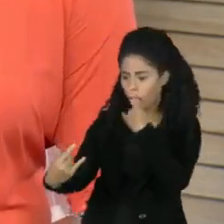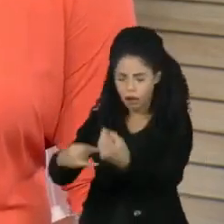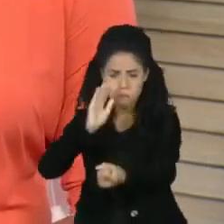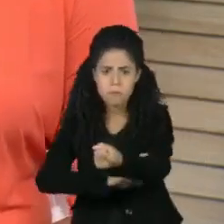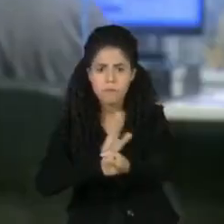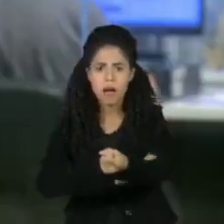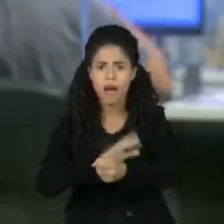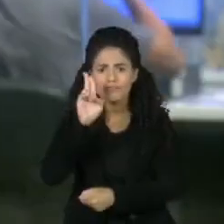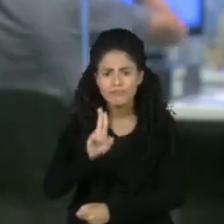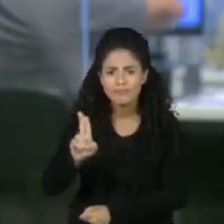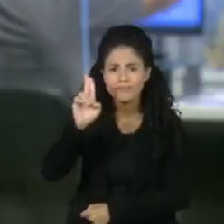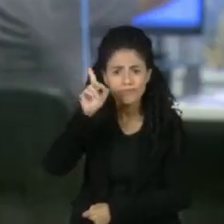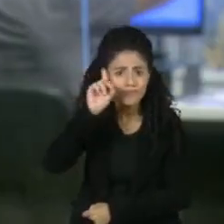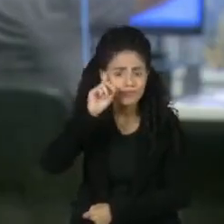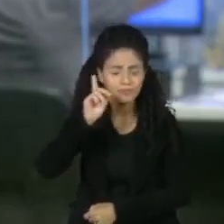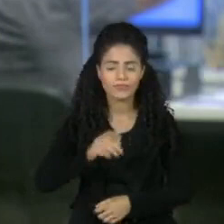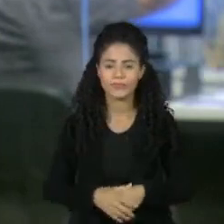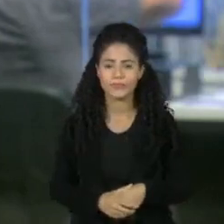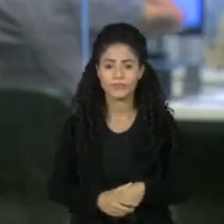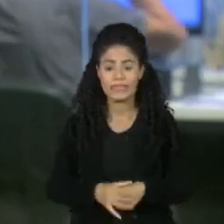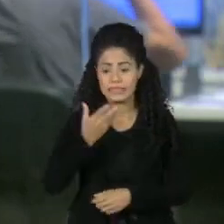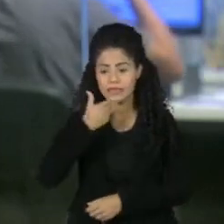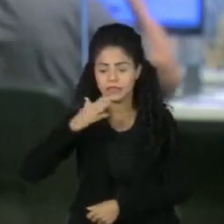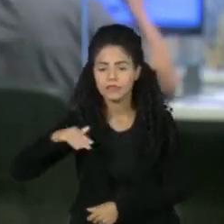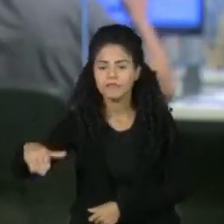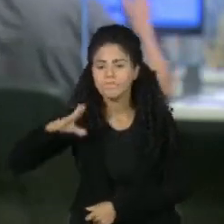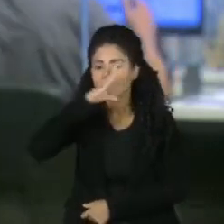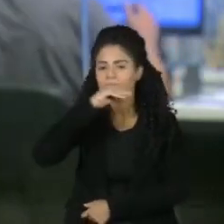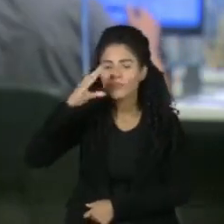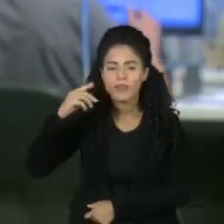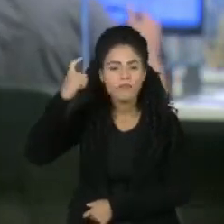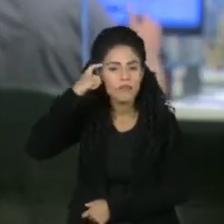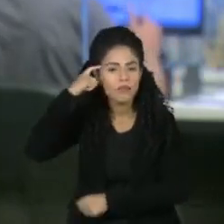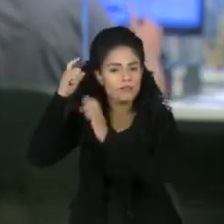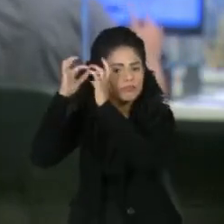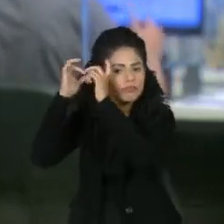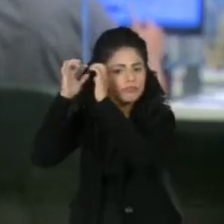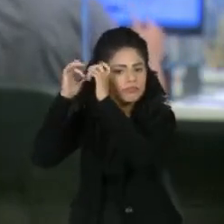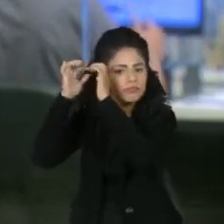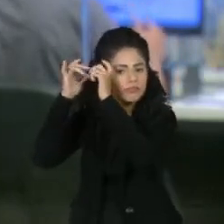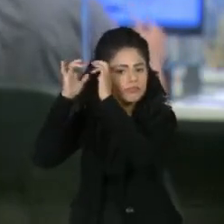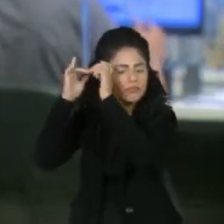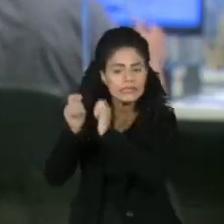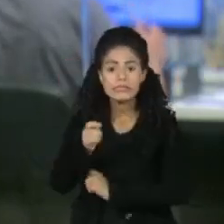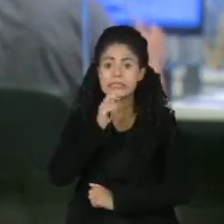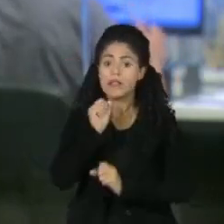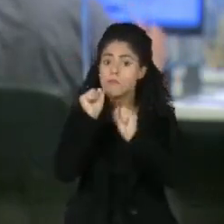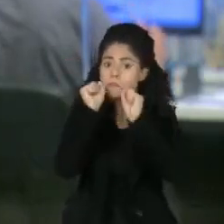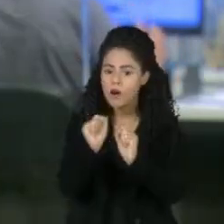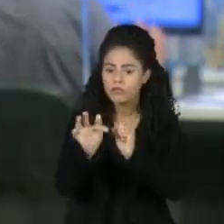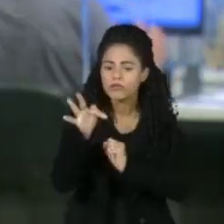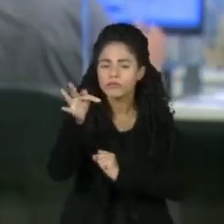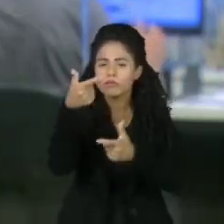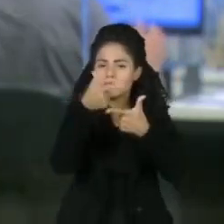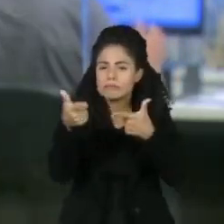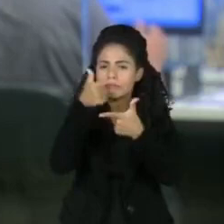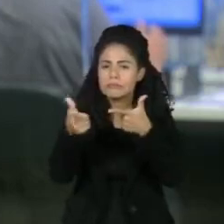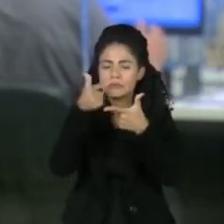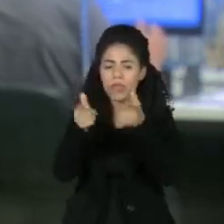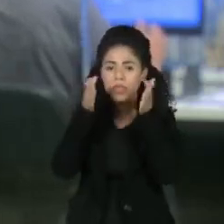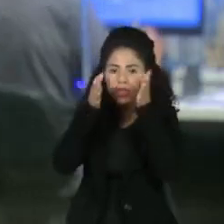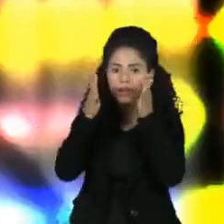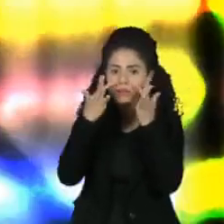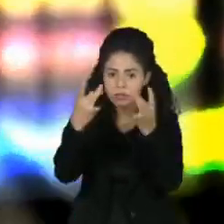para os usuários. Crianças e adolescentes com o cérebro ainda em desenvolvimento podem ter problemas de atenção se o uso